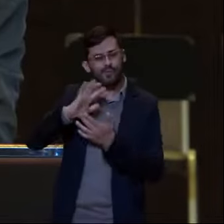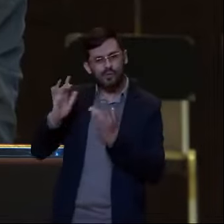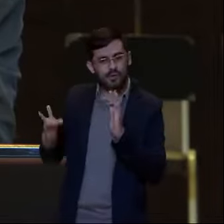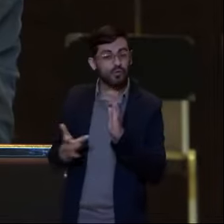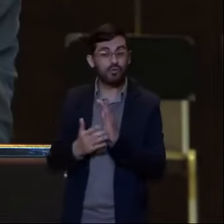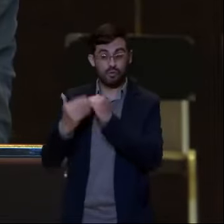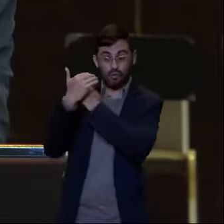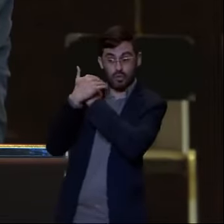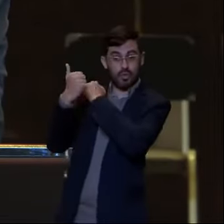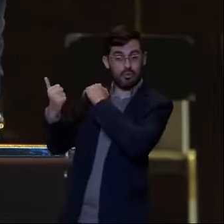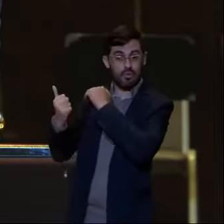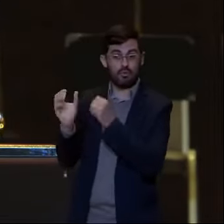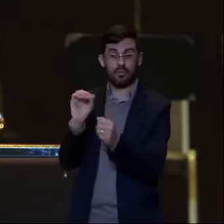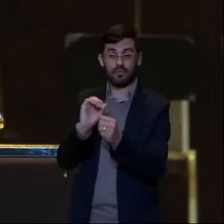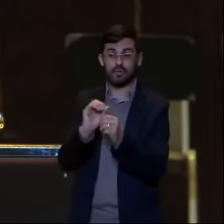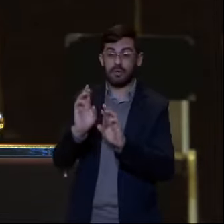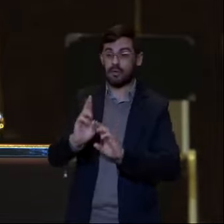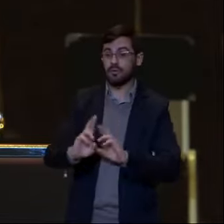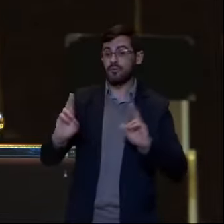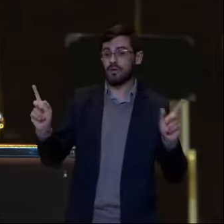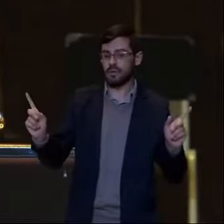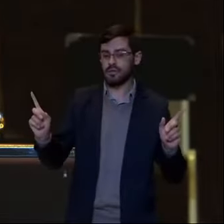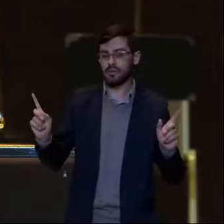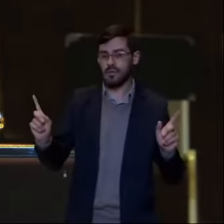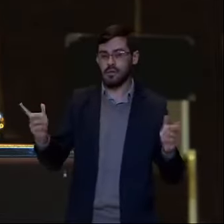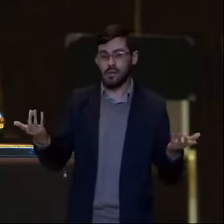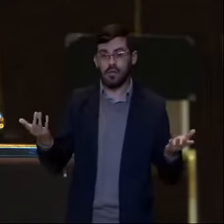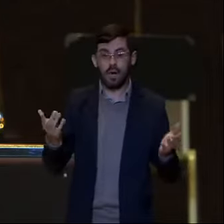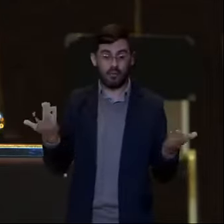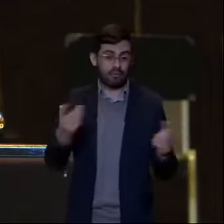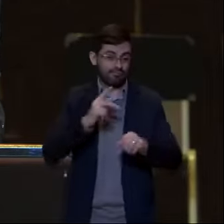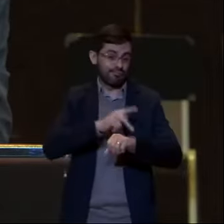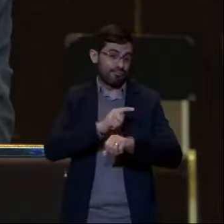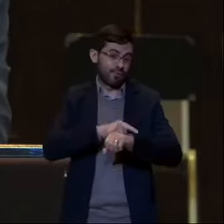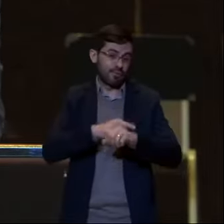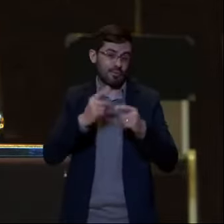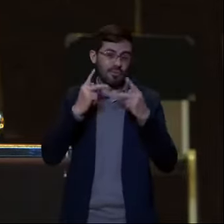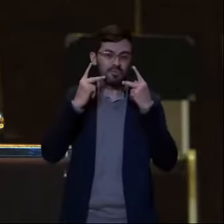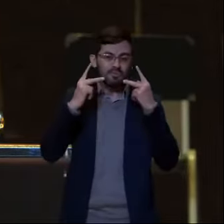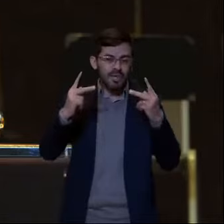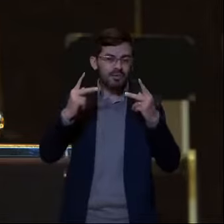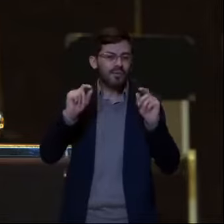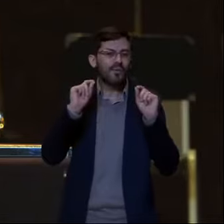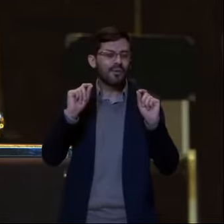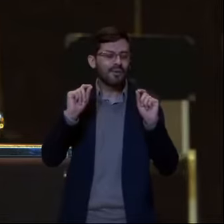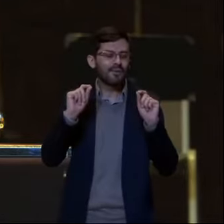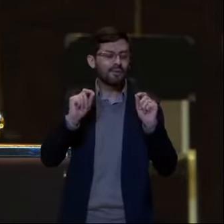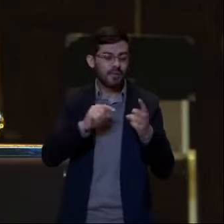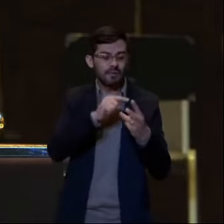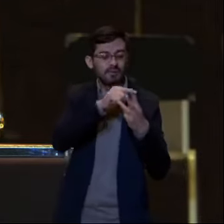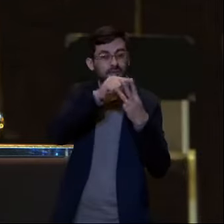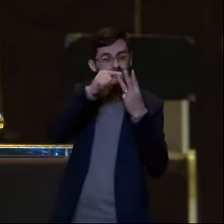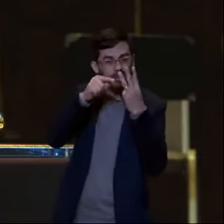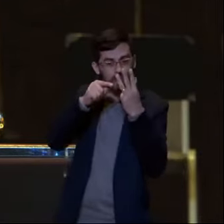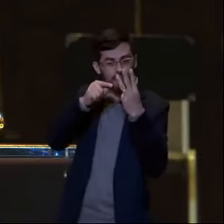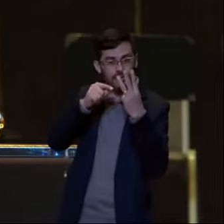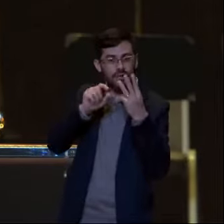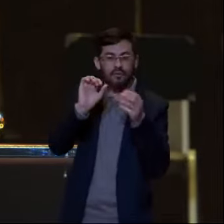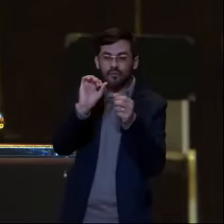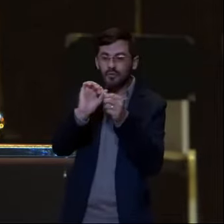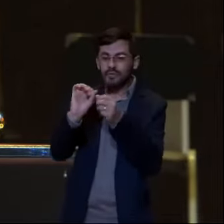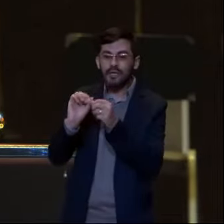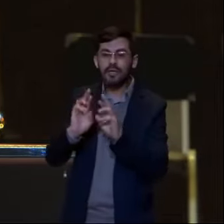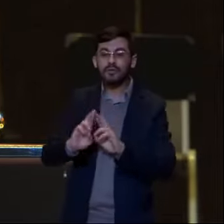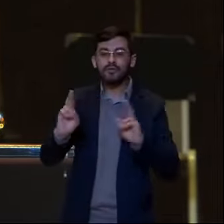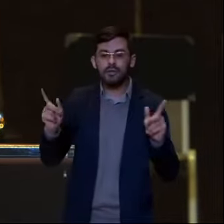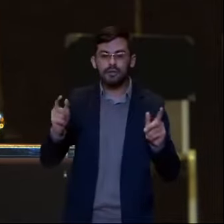nos chamou para sermos diferentes, pelo menos nesse sermão aqui, de 3 formas. Jesus nos chamou para sermos diferentes na